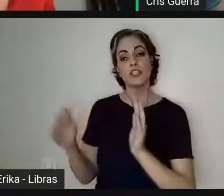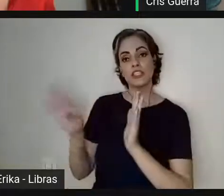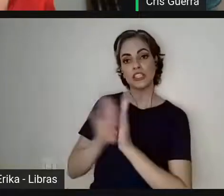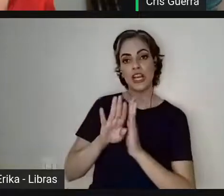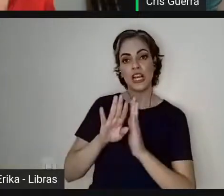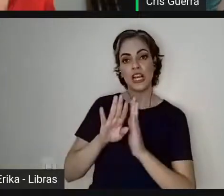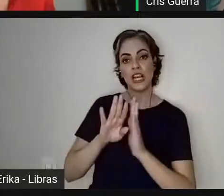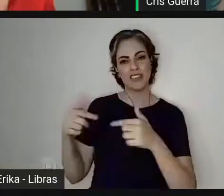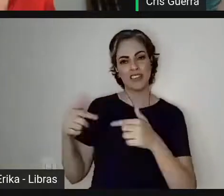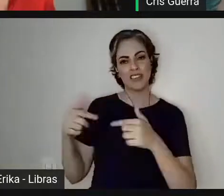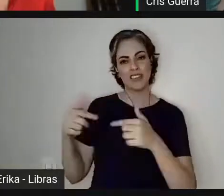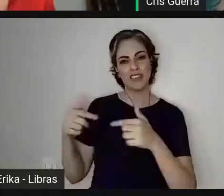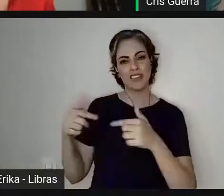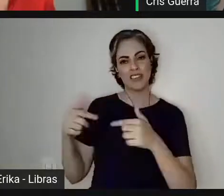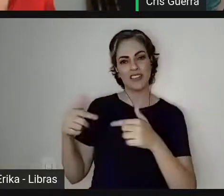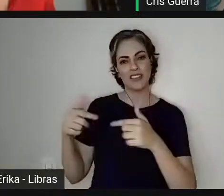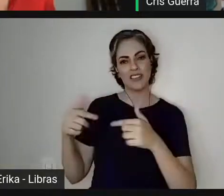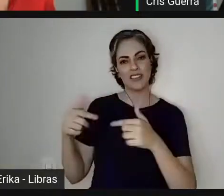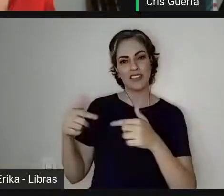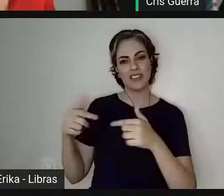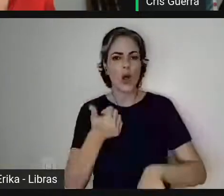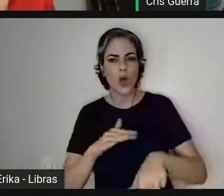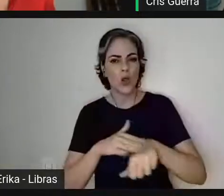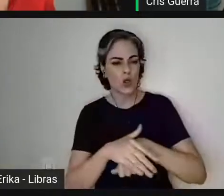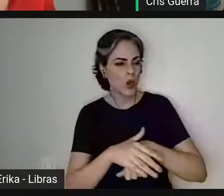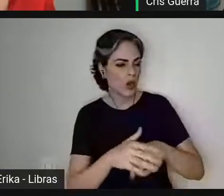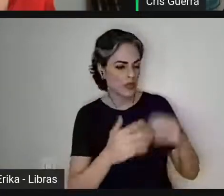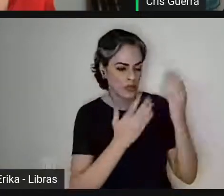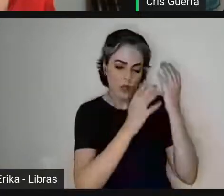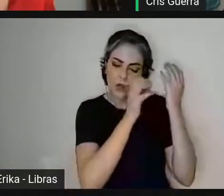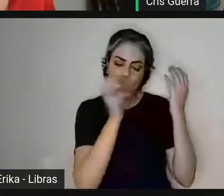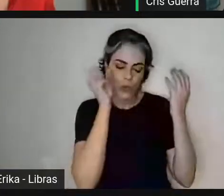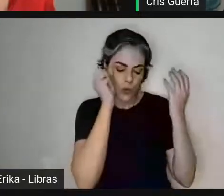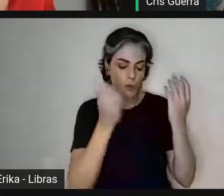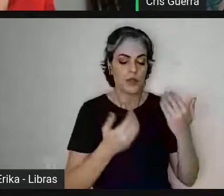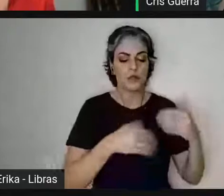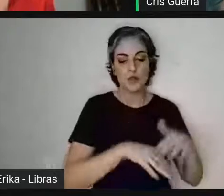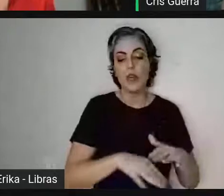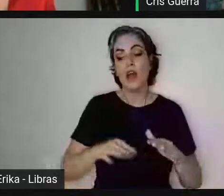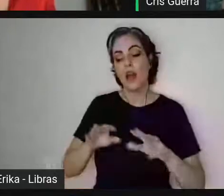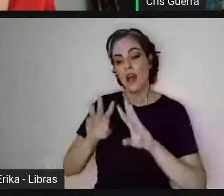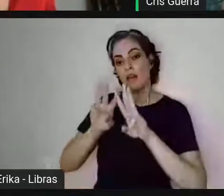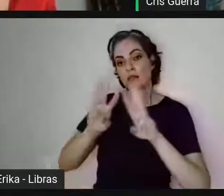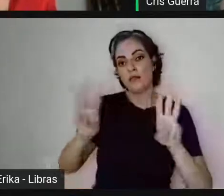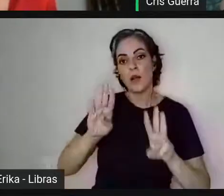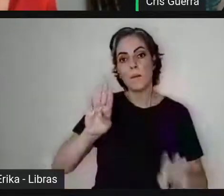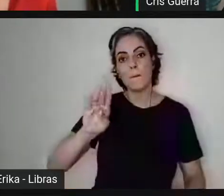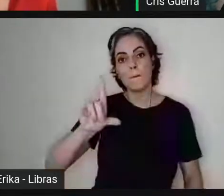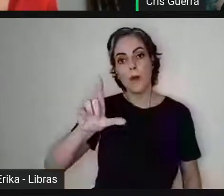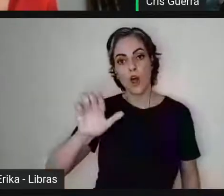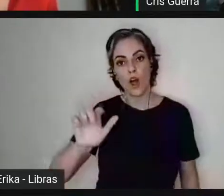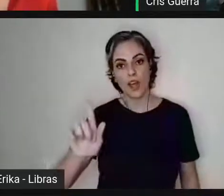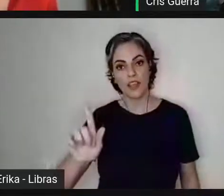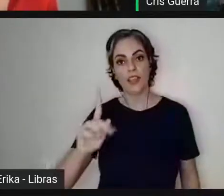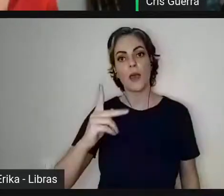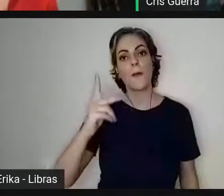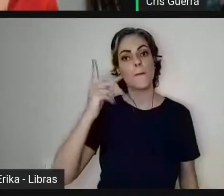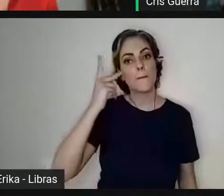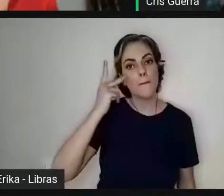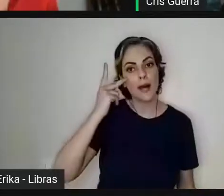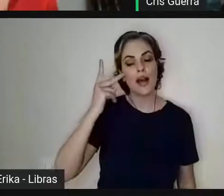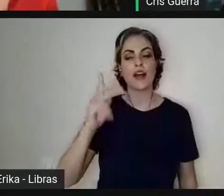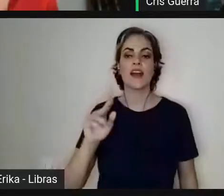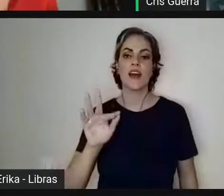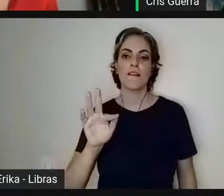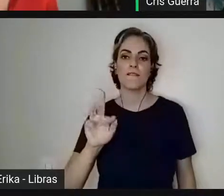horas da noite, eu ia escrever e criei um blog chamado Para Francisco, né? E aí, alguém pode me